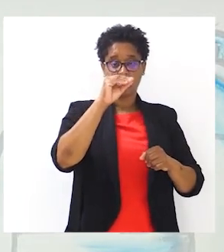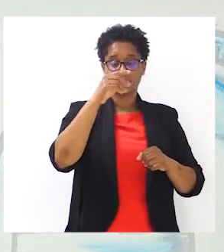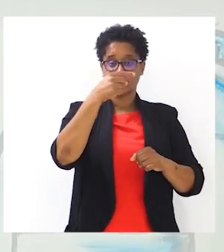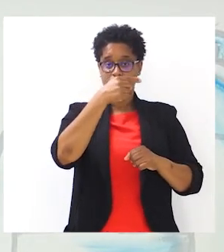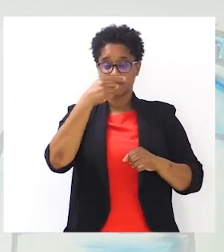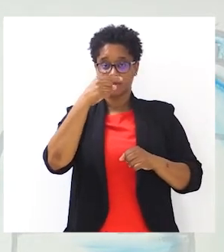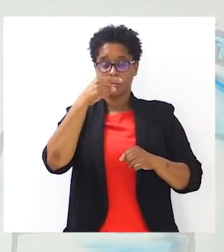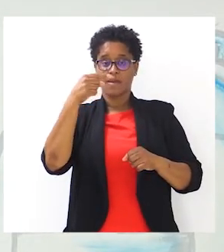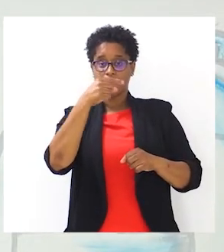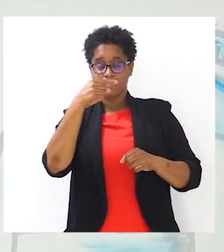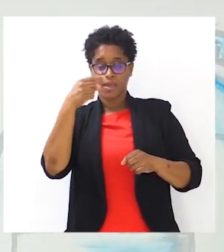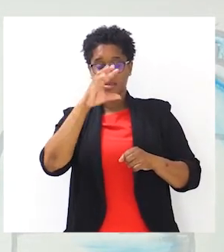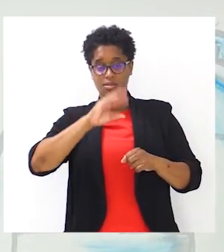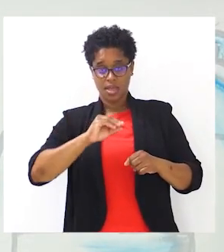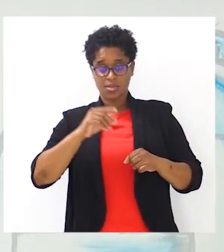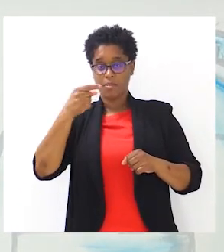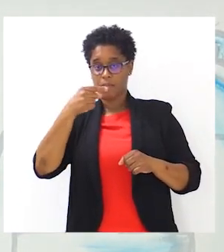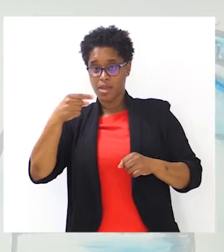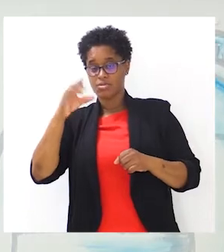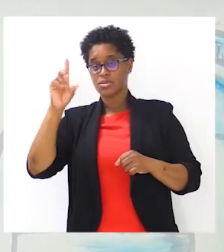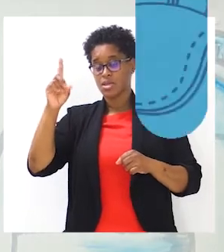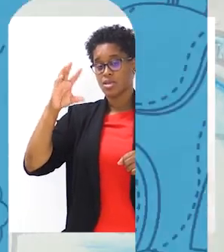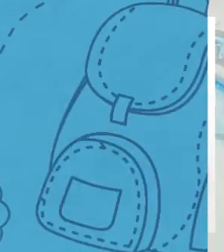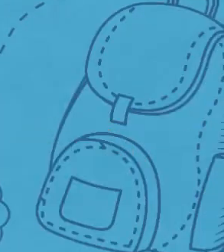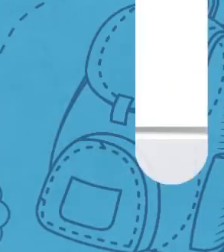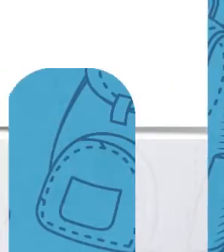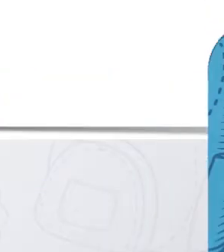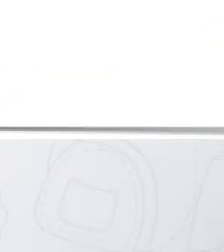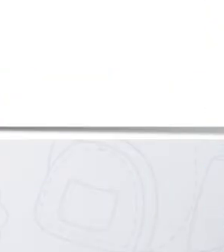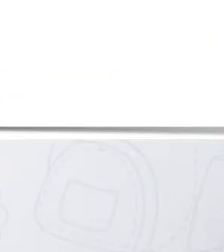menos 6 décimos. Vamos lá.